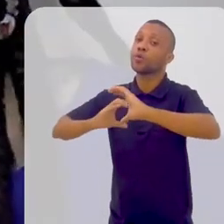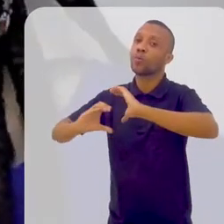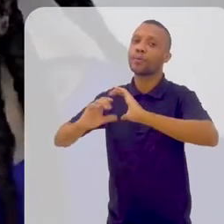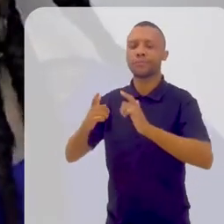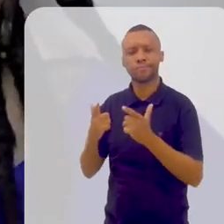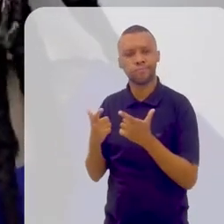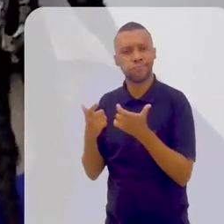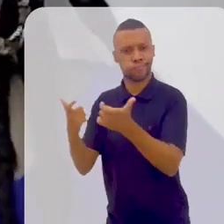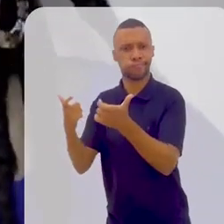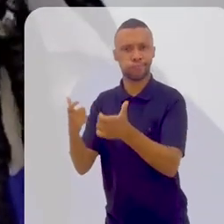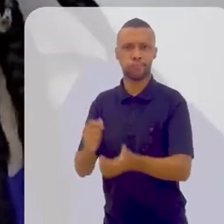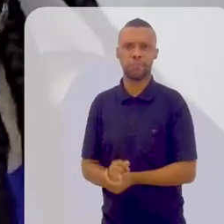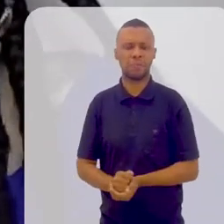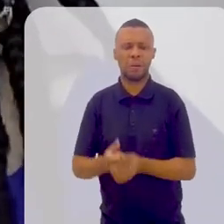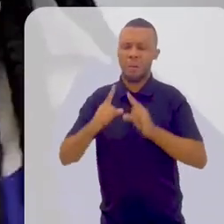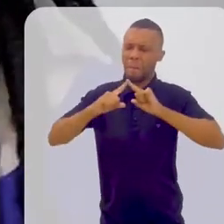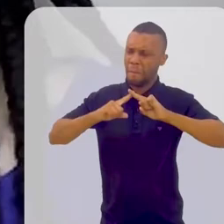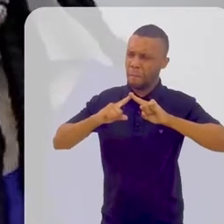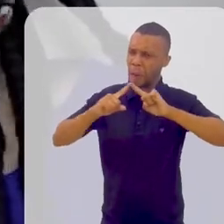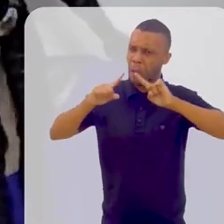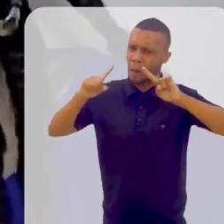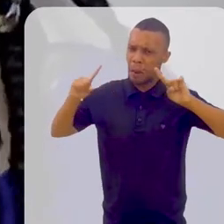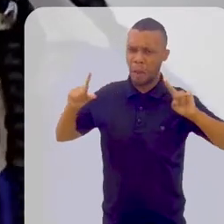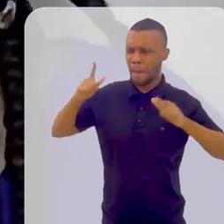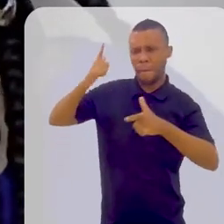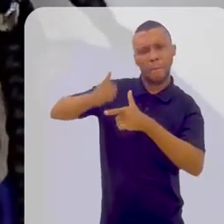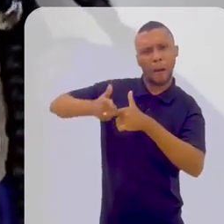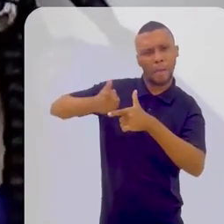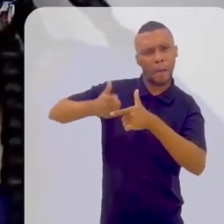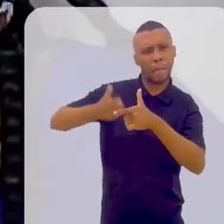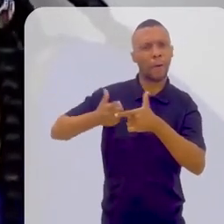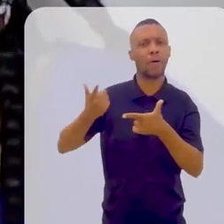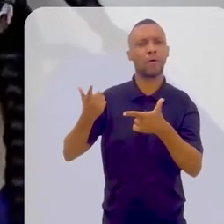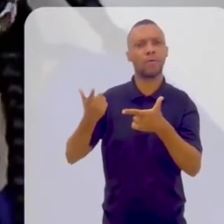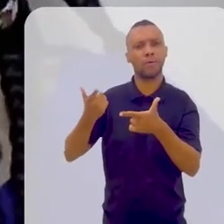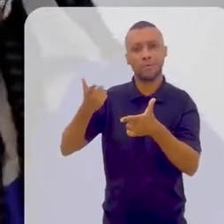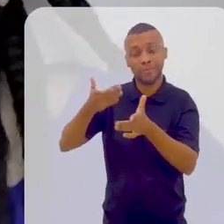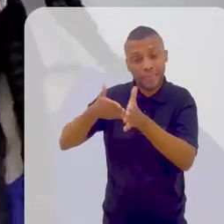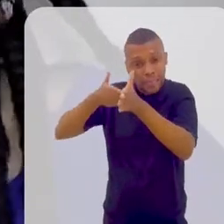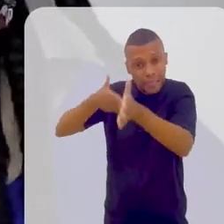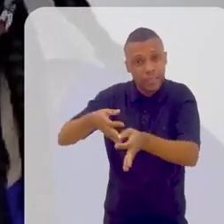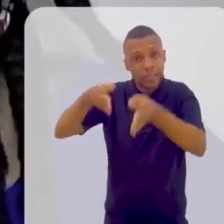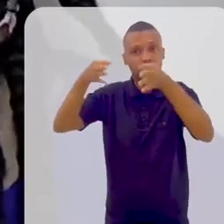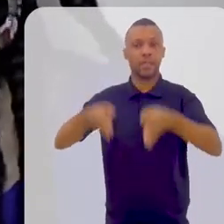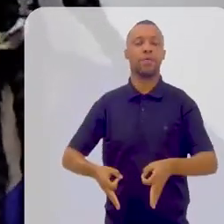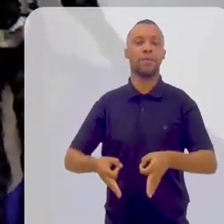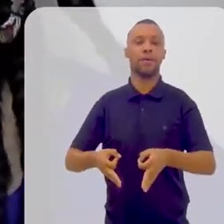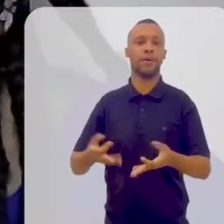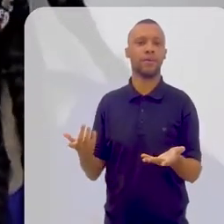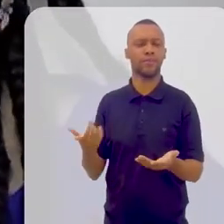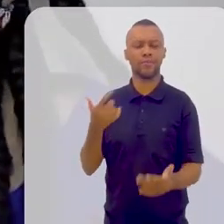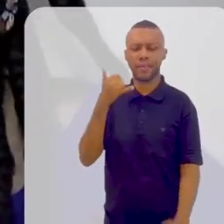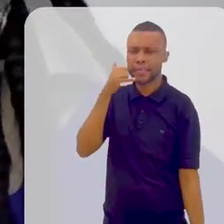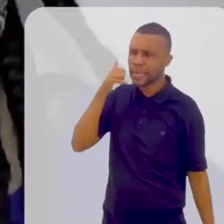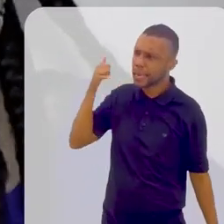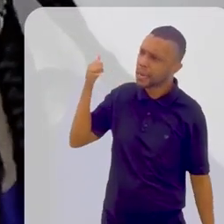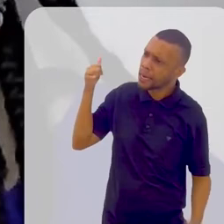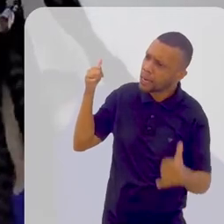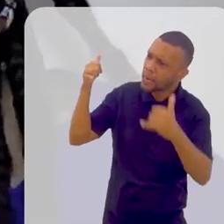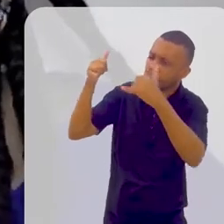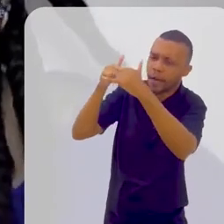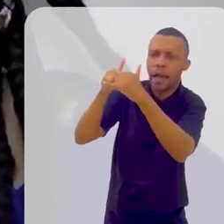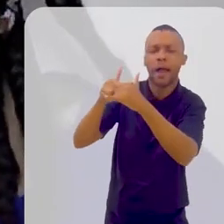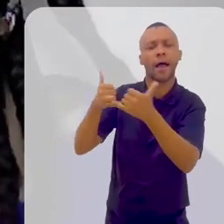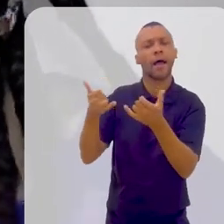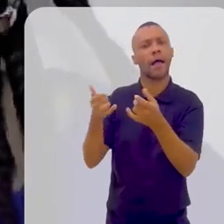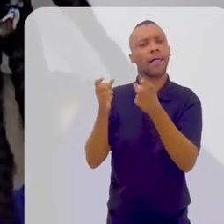É ir pro pau, ir pro pau. literalmente, de ligar